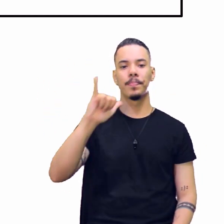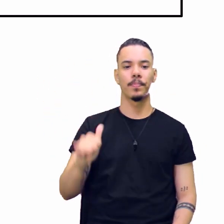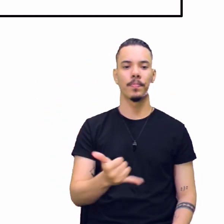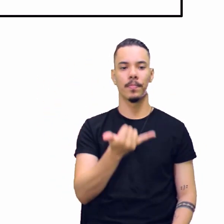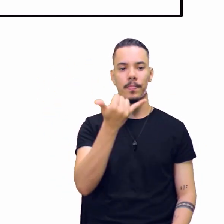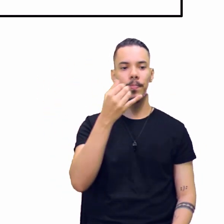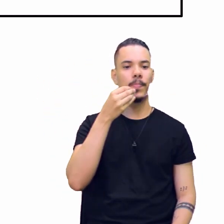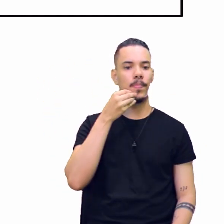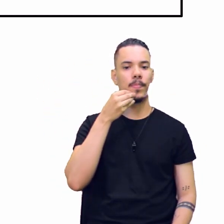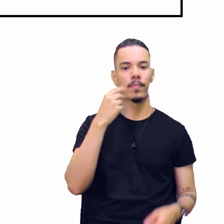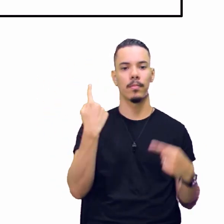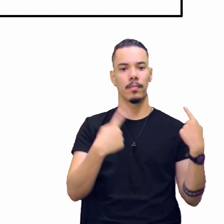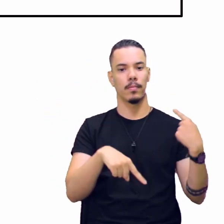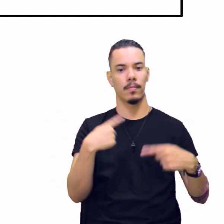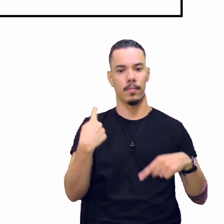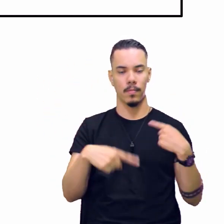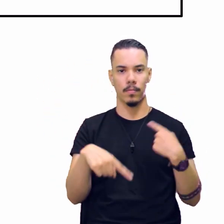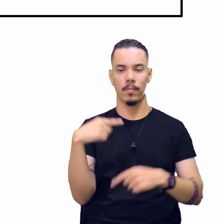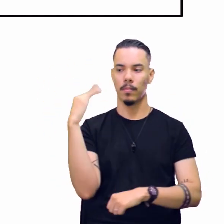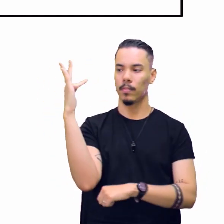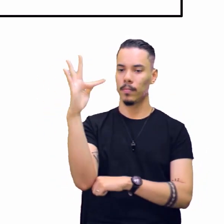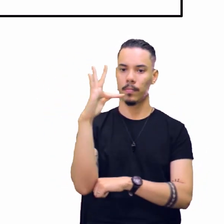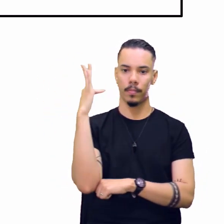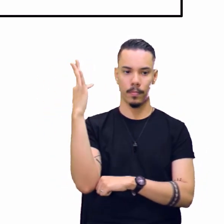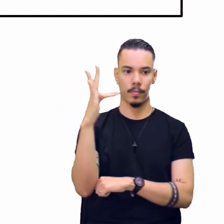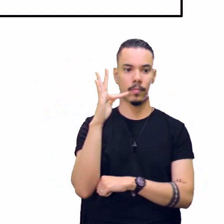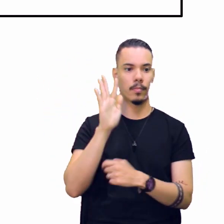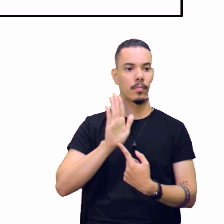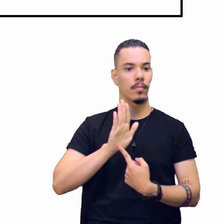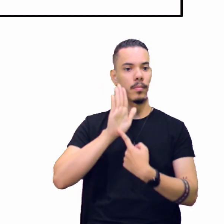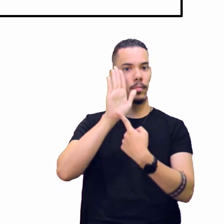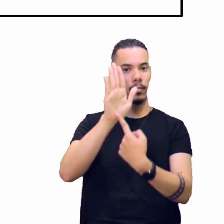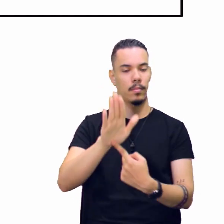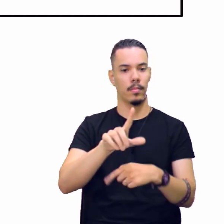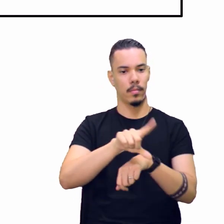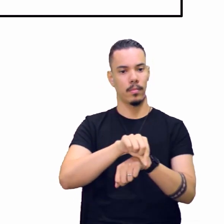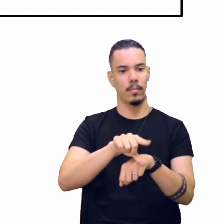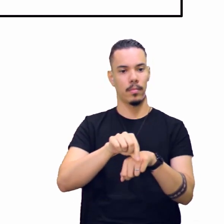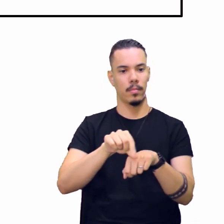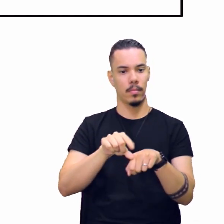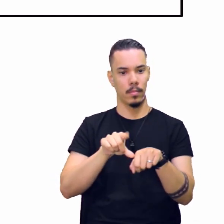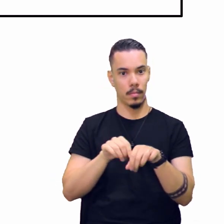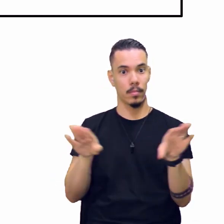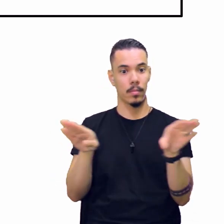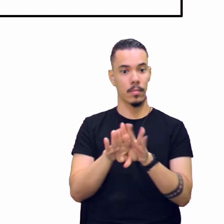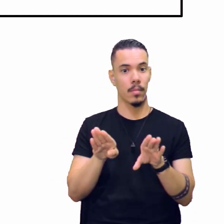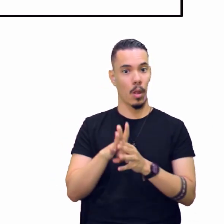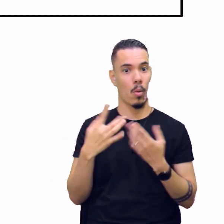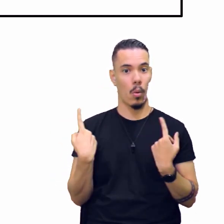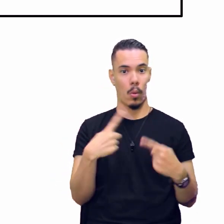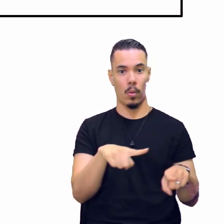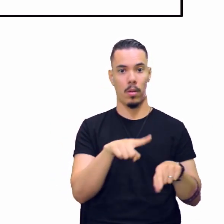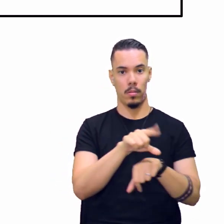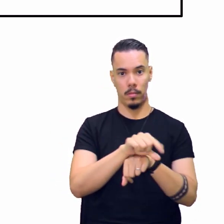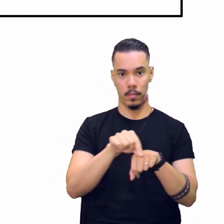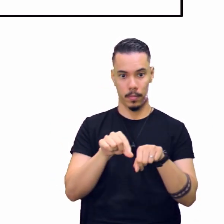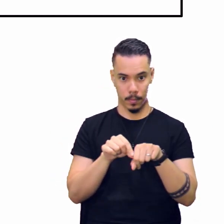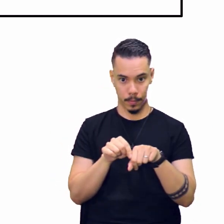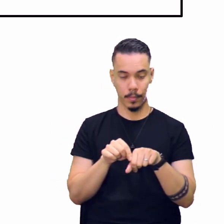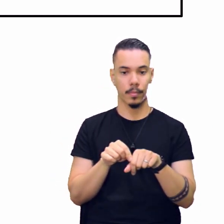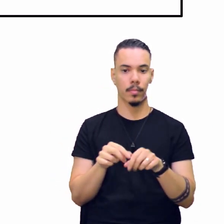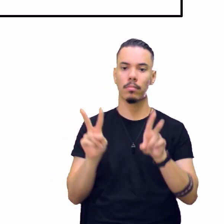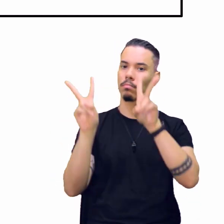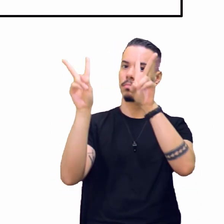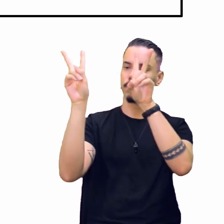de discutir mais formalmente, apresentando argumentos e contra-argumentos sobre